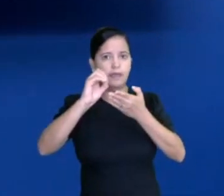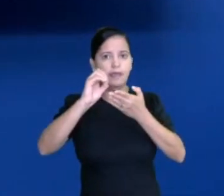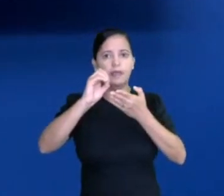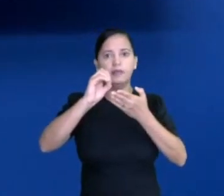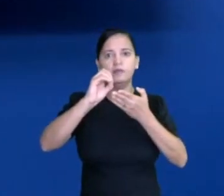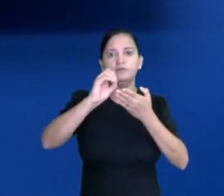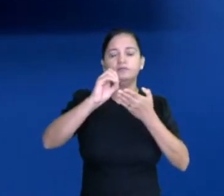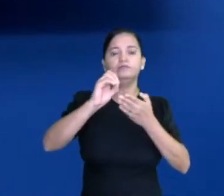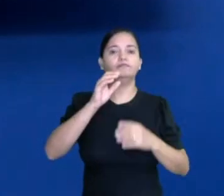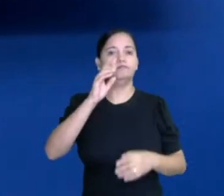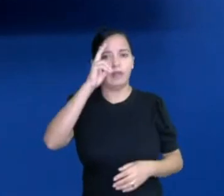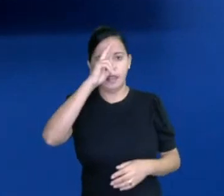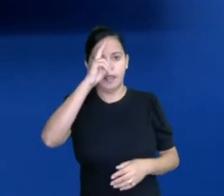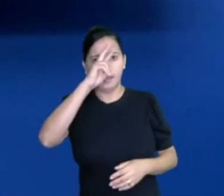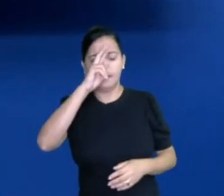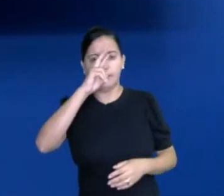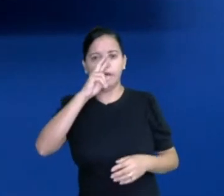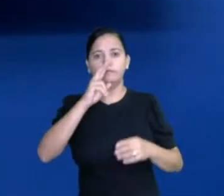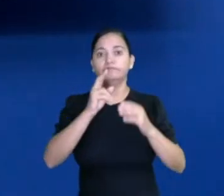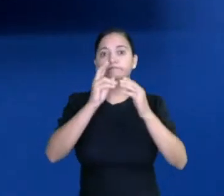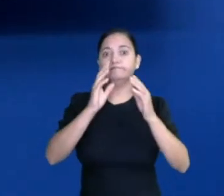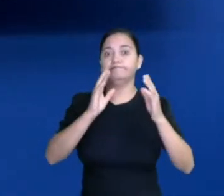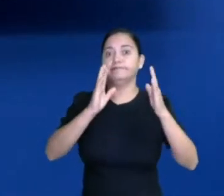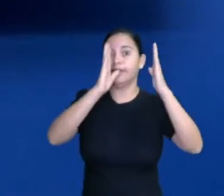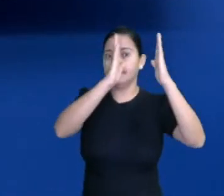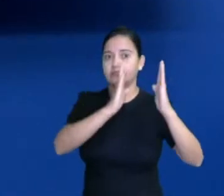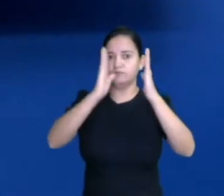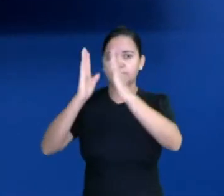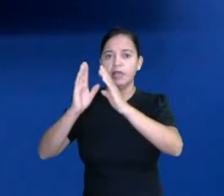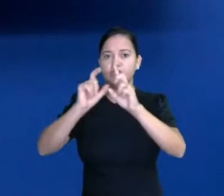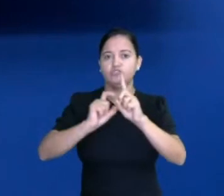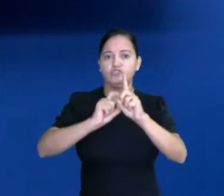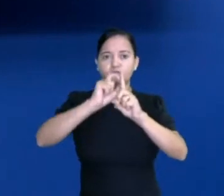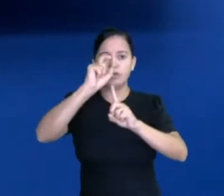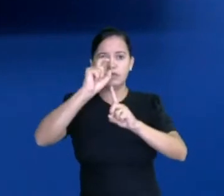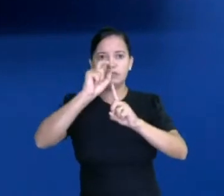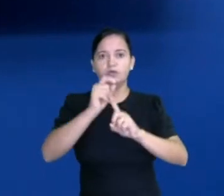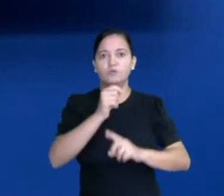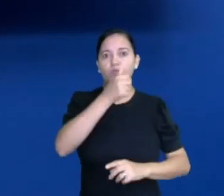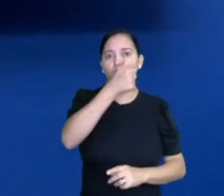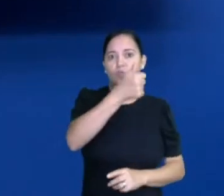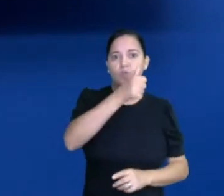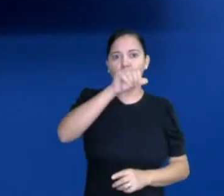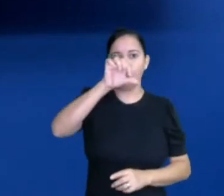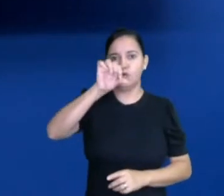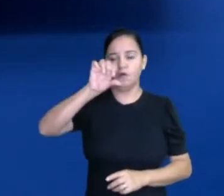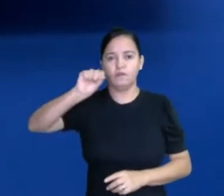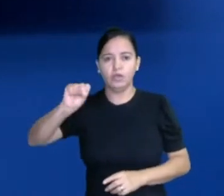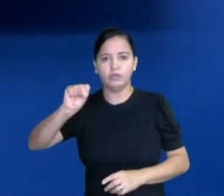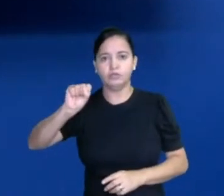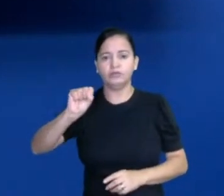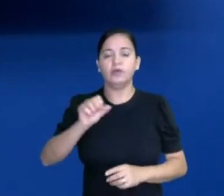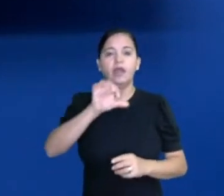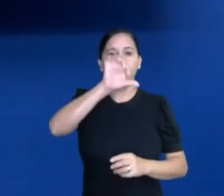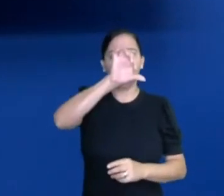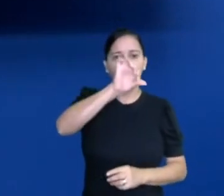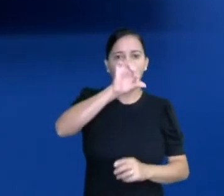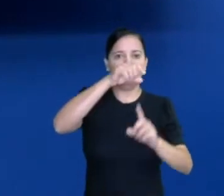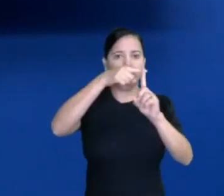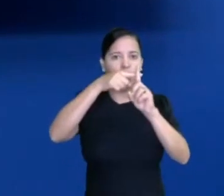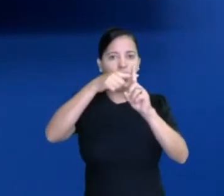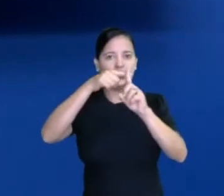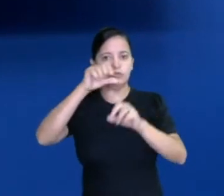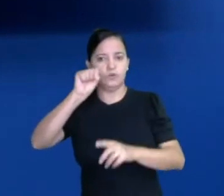mais 8, aquele númerozinho da casa das dezenas, das ordens das dezenas, que ficou lá o 9 e o 8. 9 mais 8, 17.